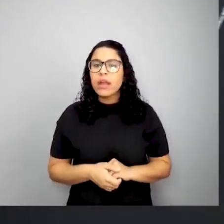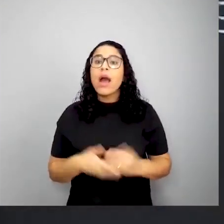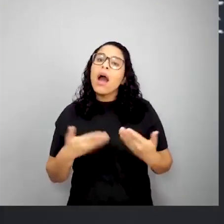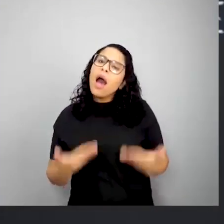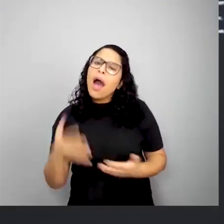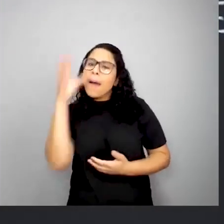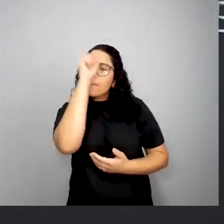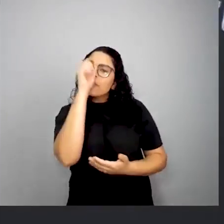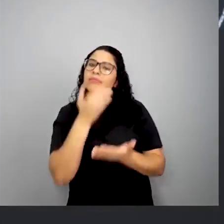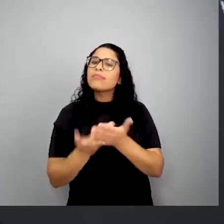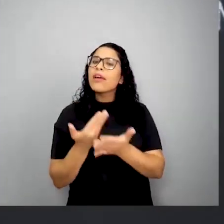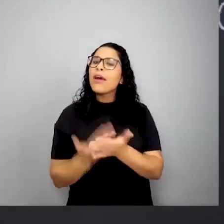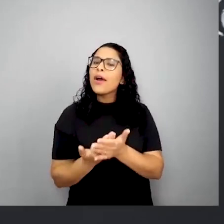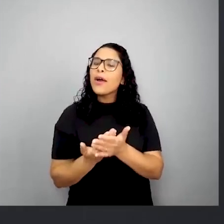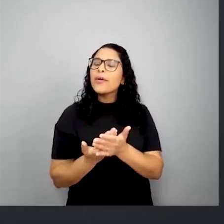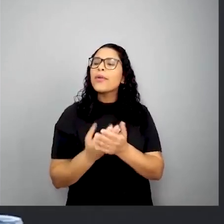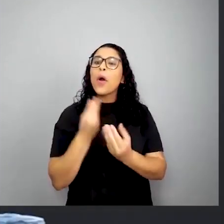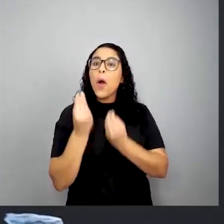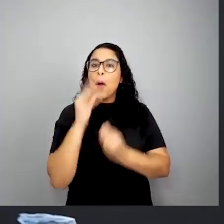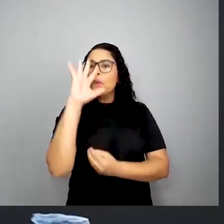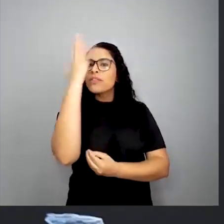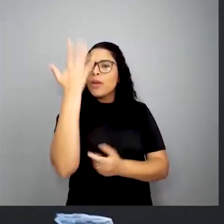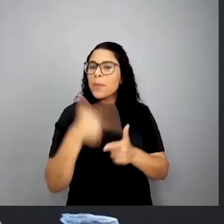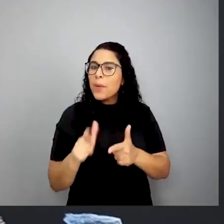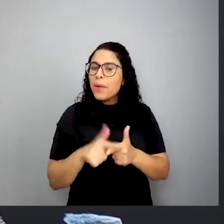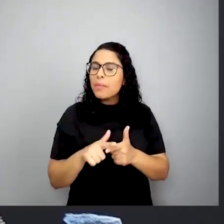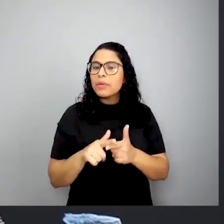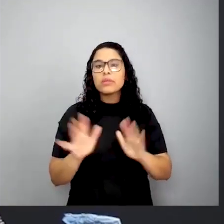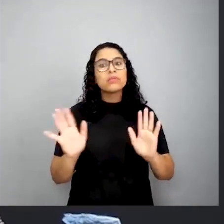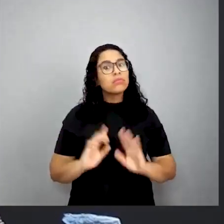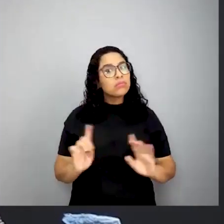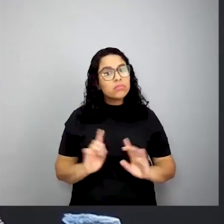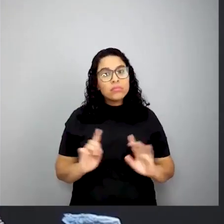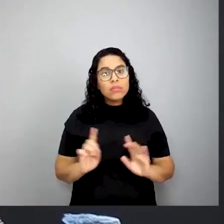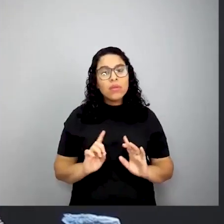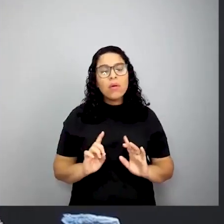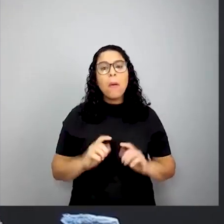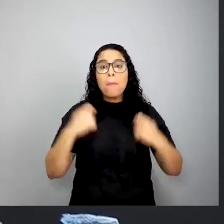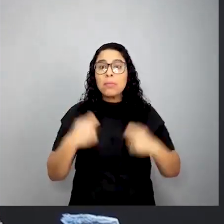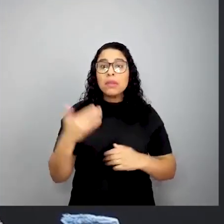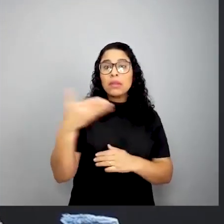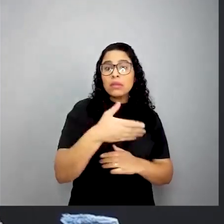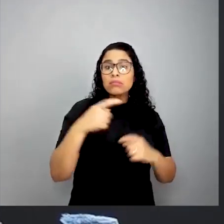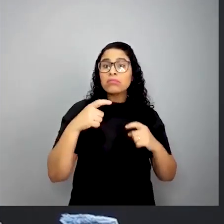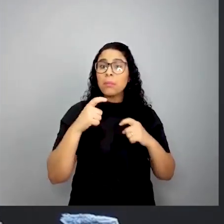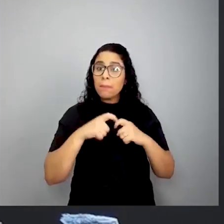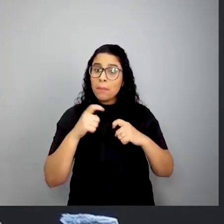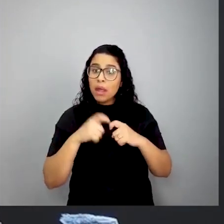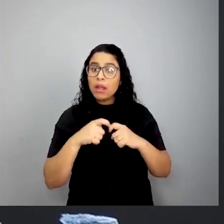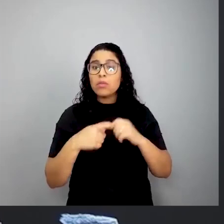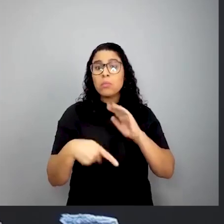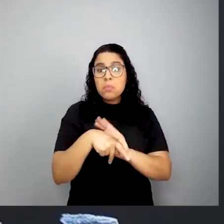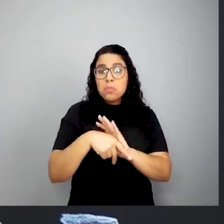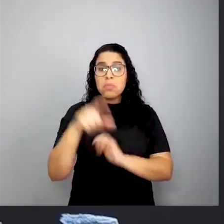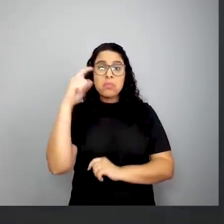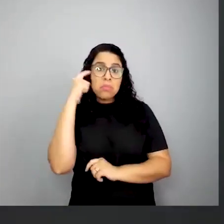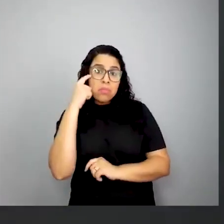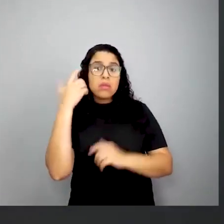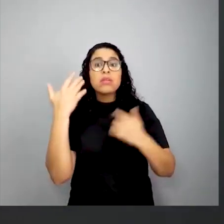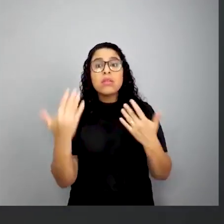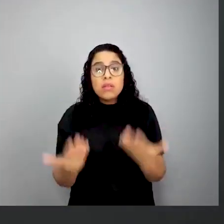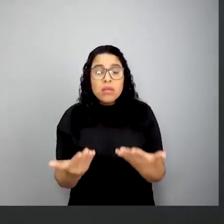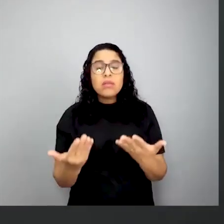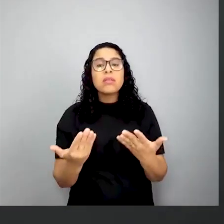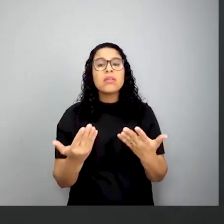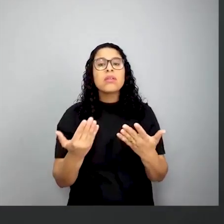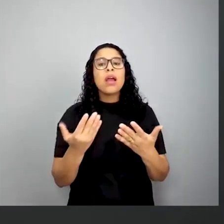uma lente divergente e vai sair usando. Não. Isso precisa ser examinado. Cada pessoa tem o seu grau, tem o caso. Você tem que ficar atento. E para a gente